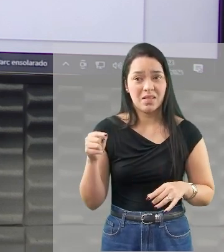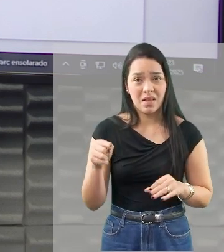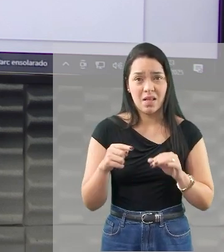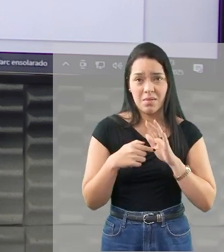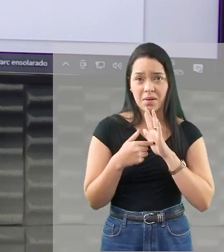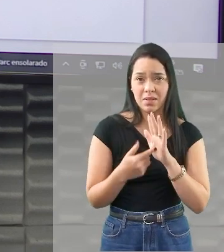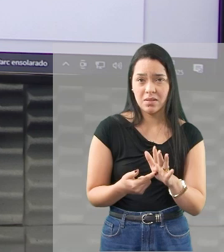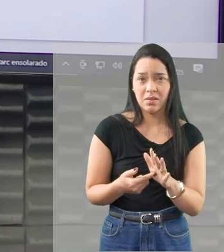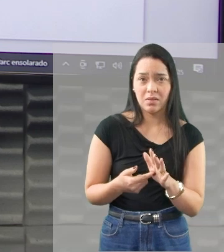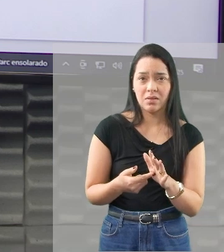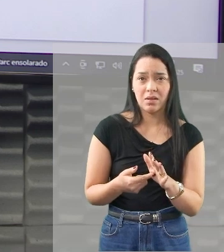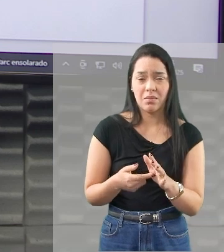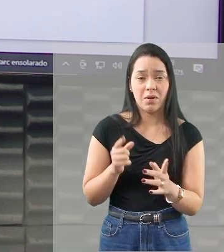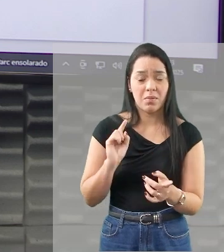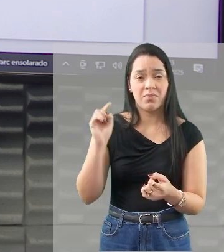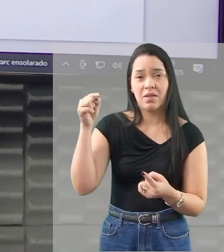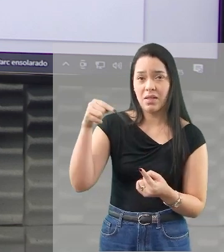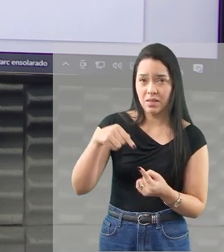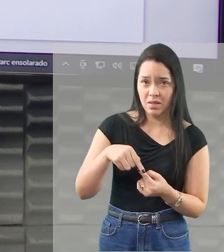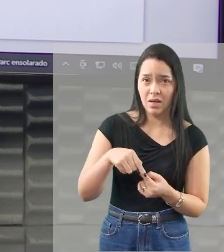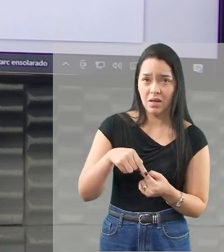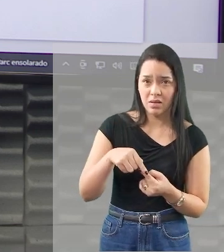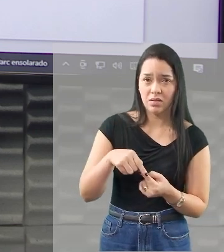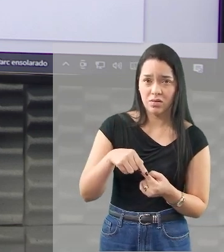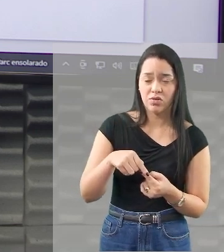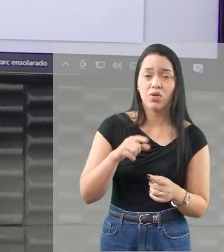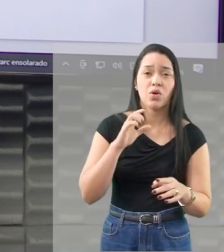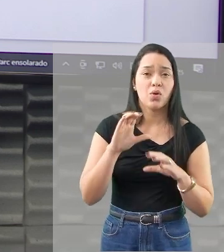apresenta esses elementos para uma finalidade